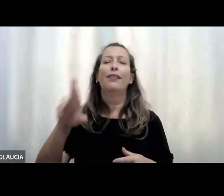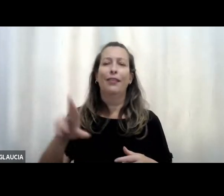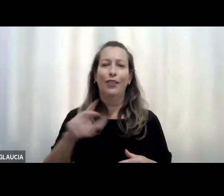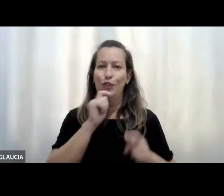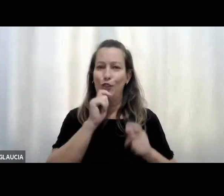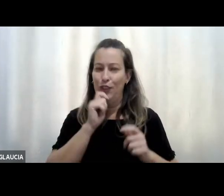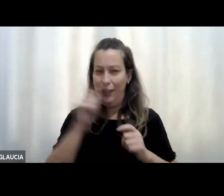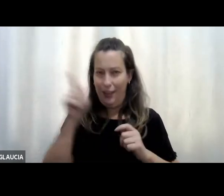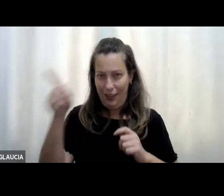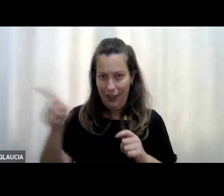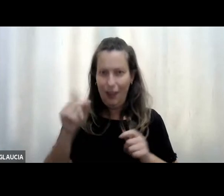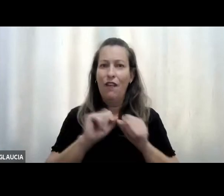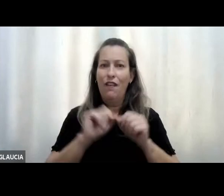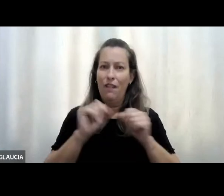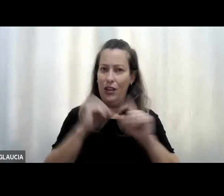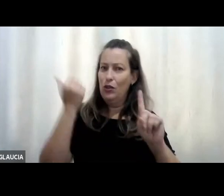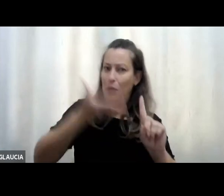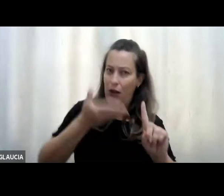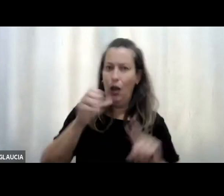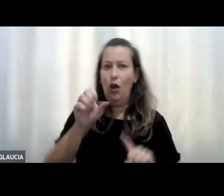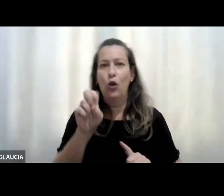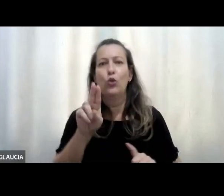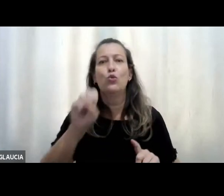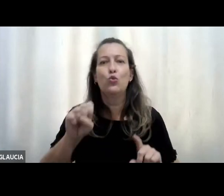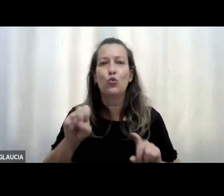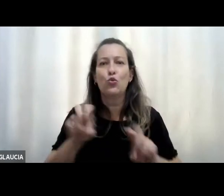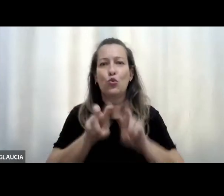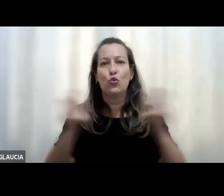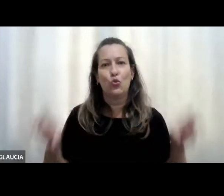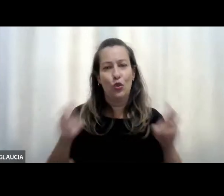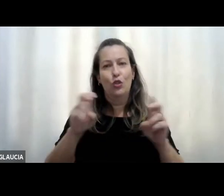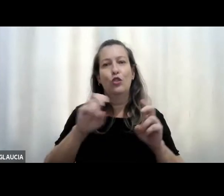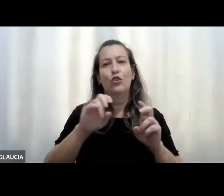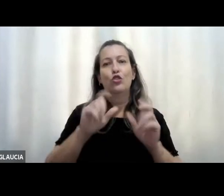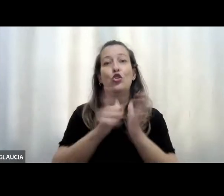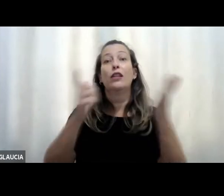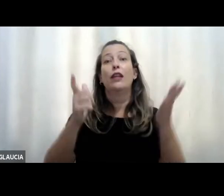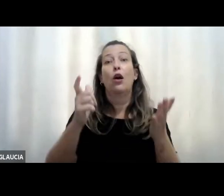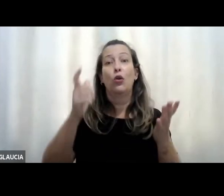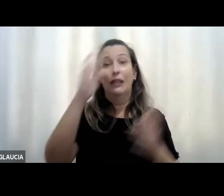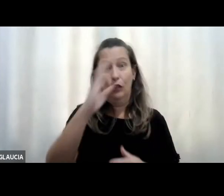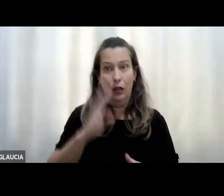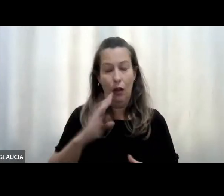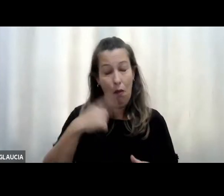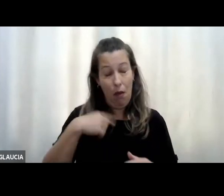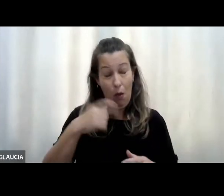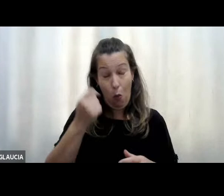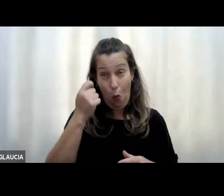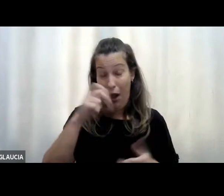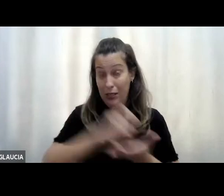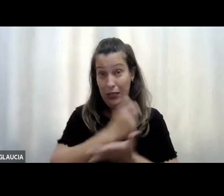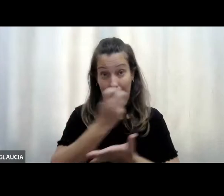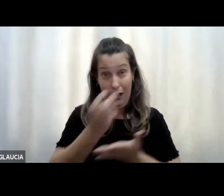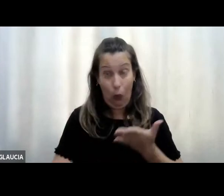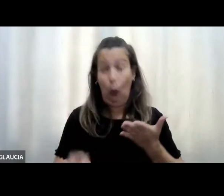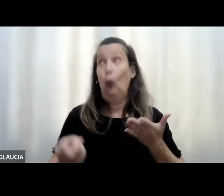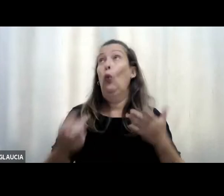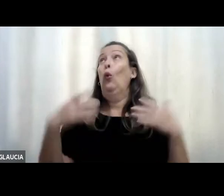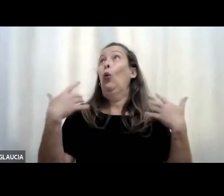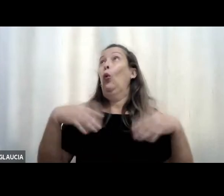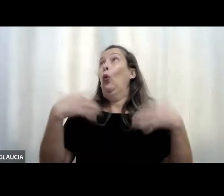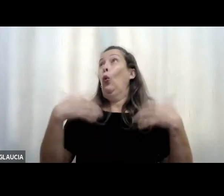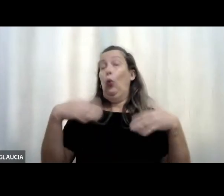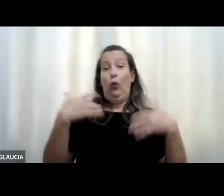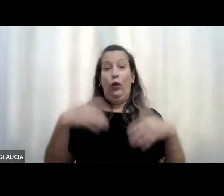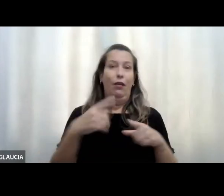tenha feito uma homenagem ao SUS na bancada do Jornal Nacional. Eu quase caí do sofá no dia que isso aconteceu. Claro que